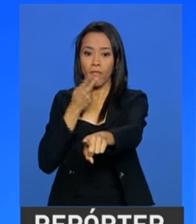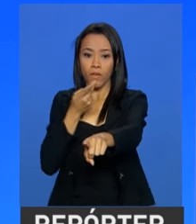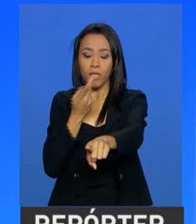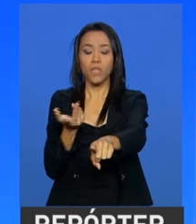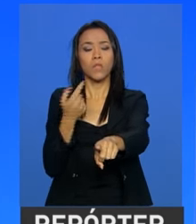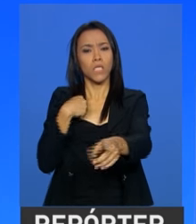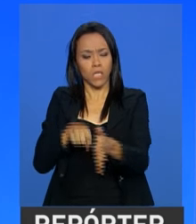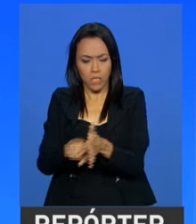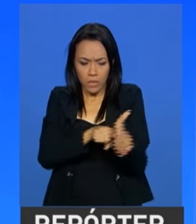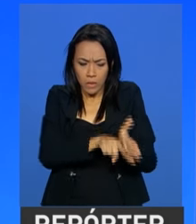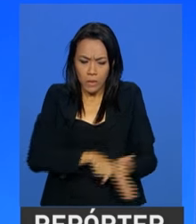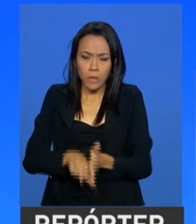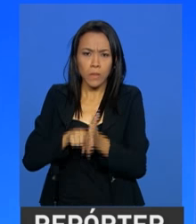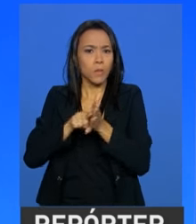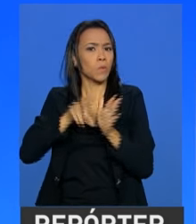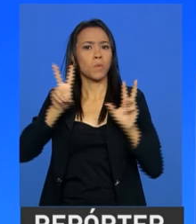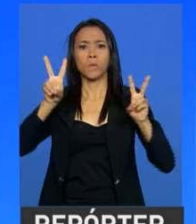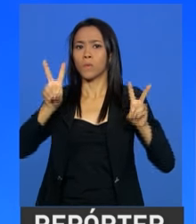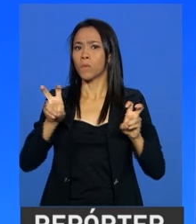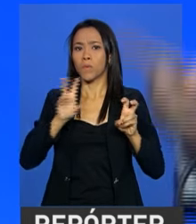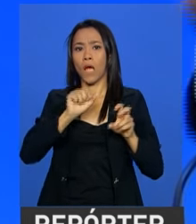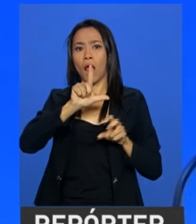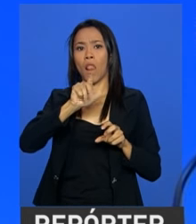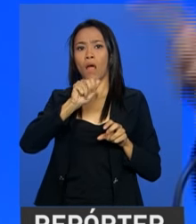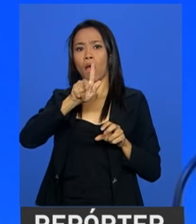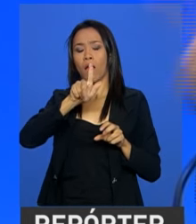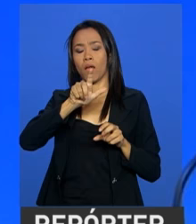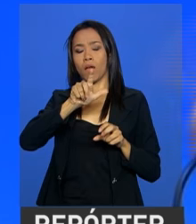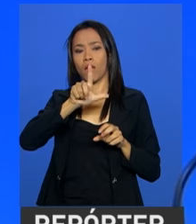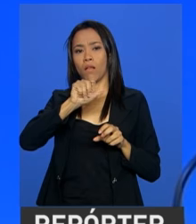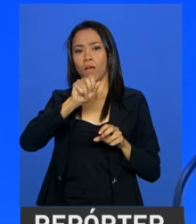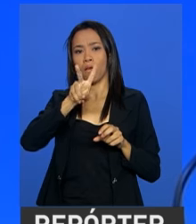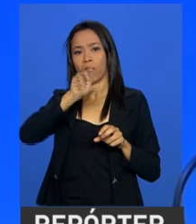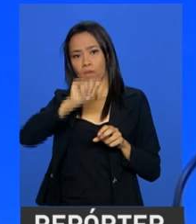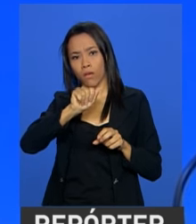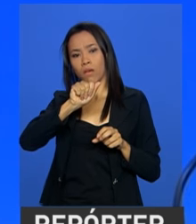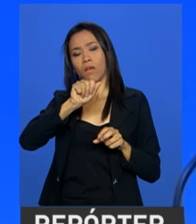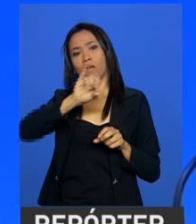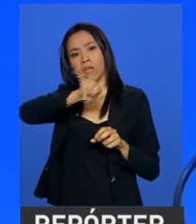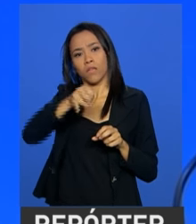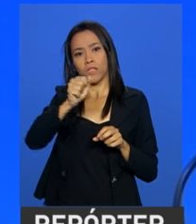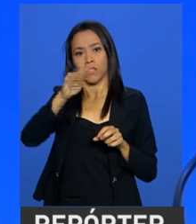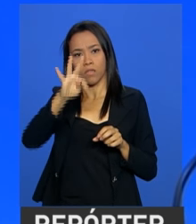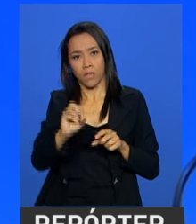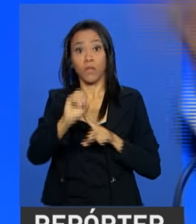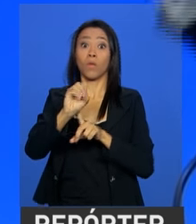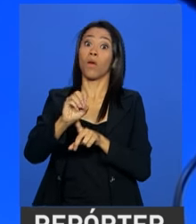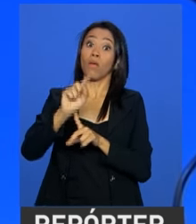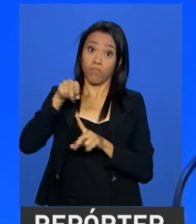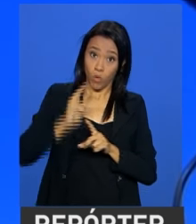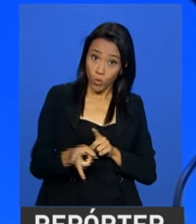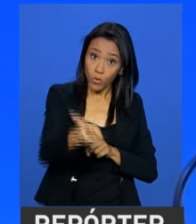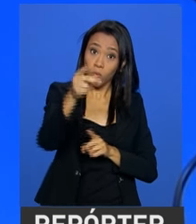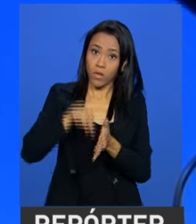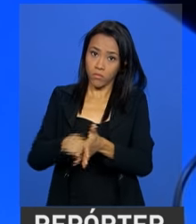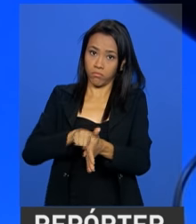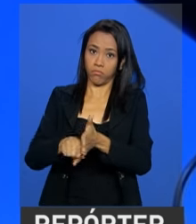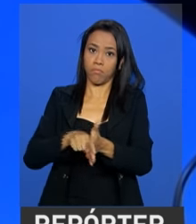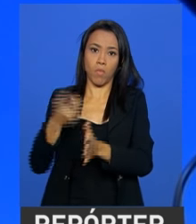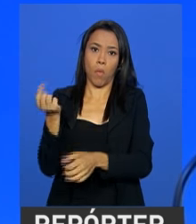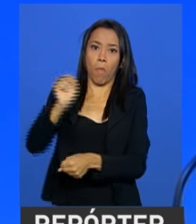as investigações da Operação Lava Jato devem ser concluídas para não paralisarem o país. Se